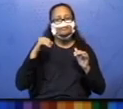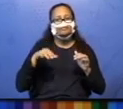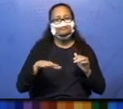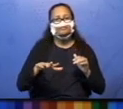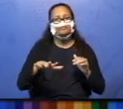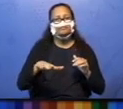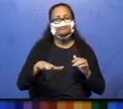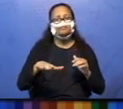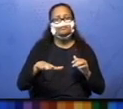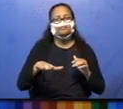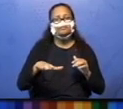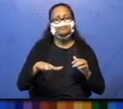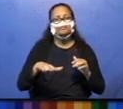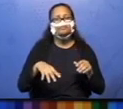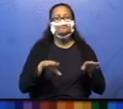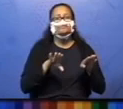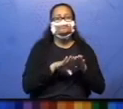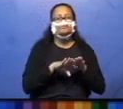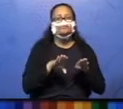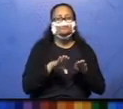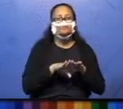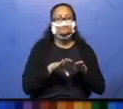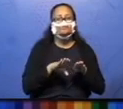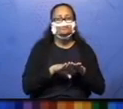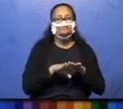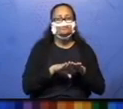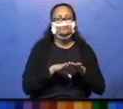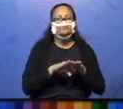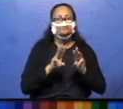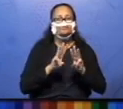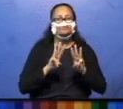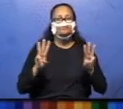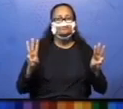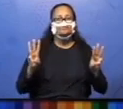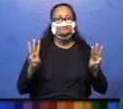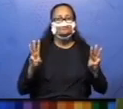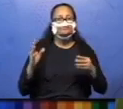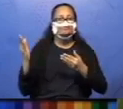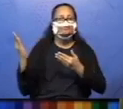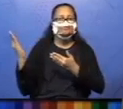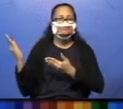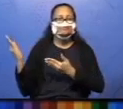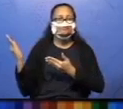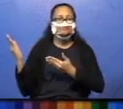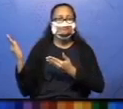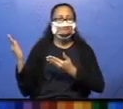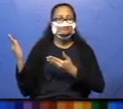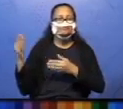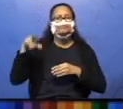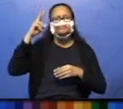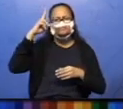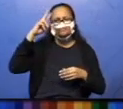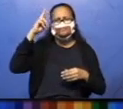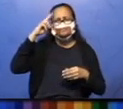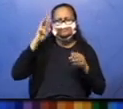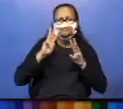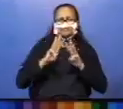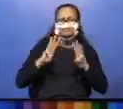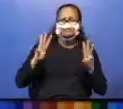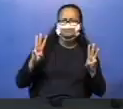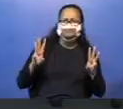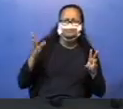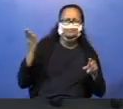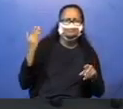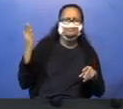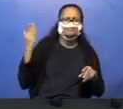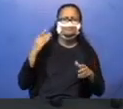publicado, ó, também no Mina Faz Ciência Infantil, aquele site que